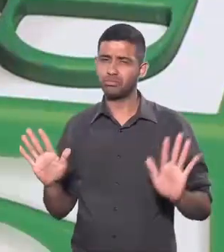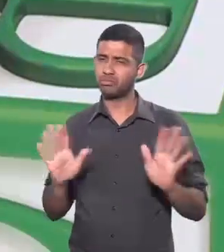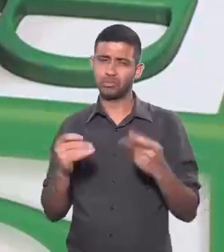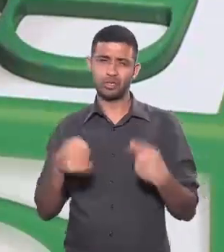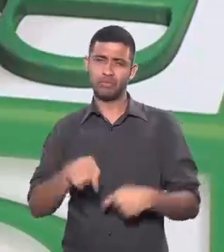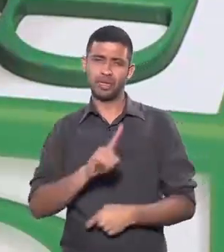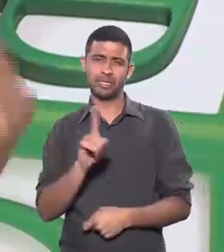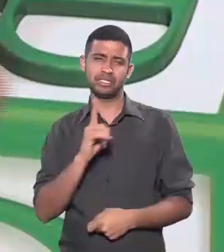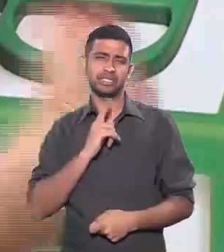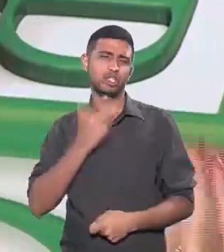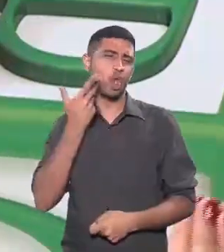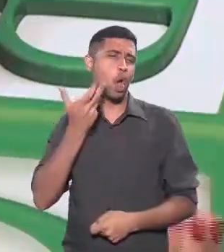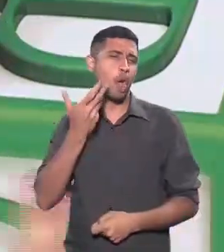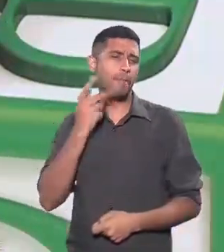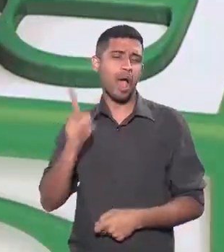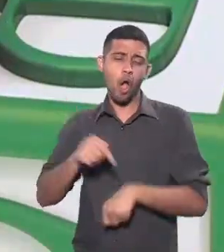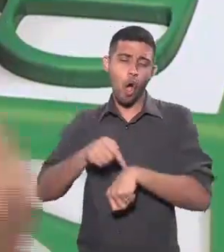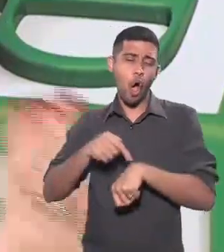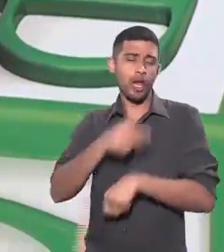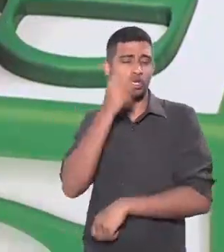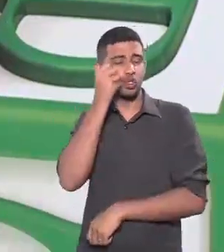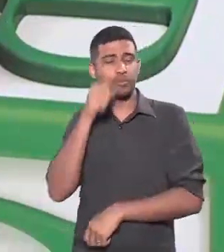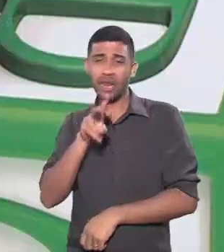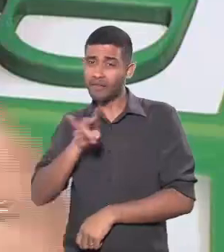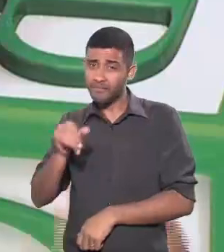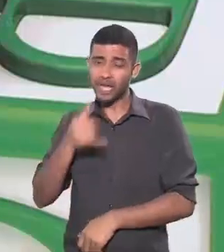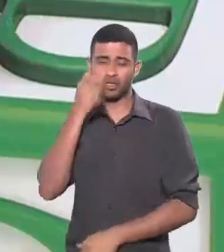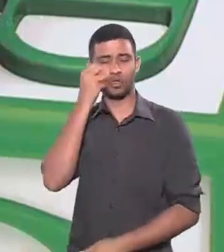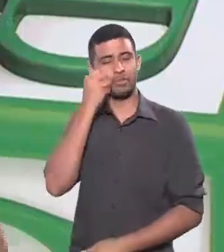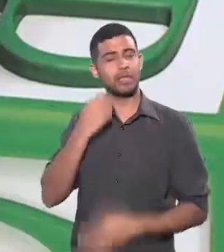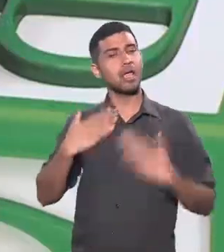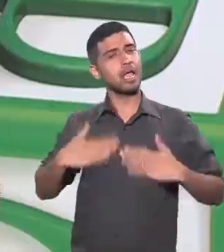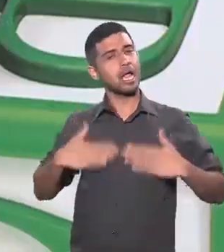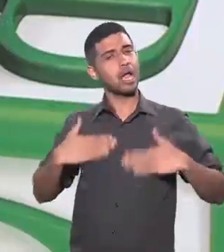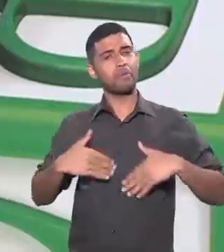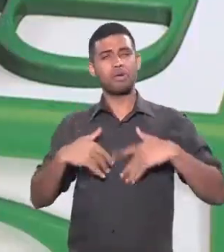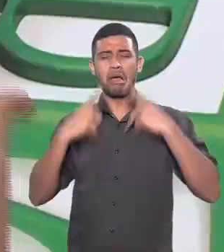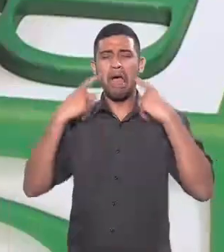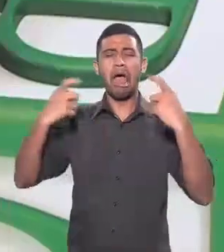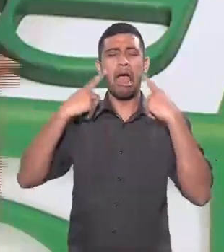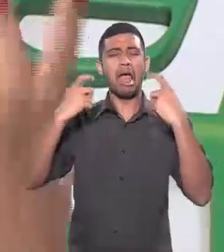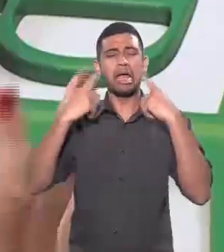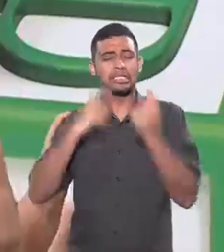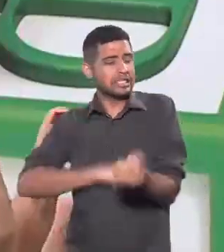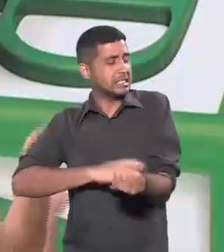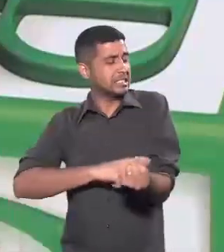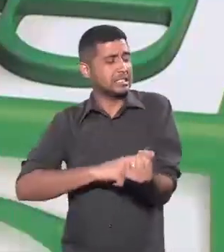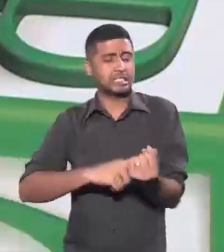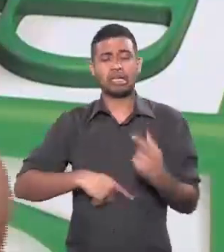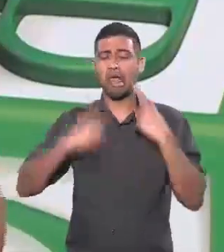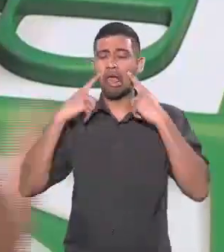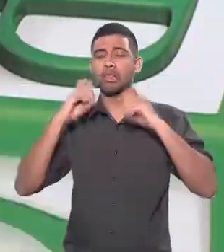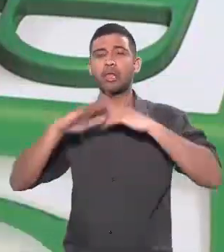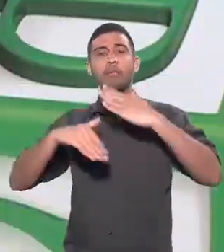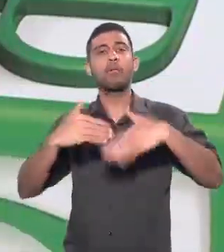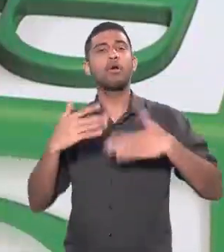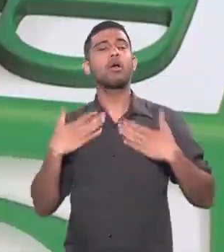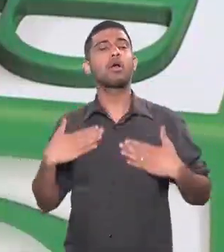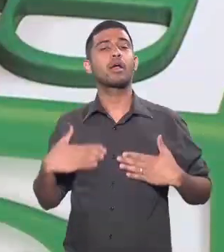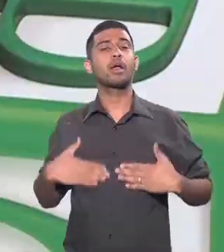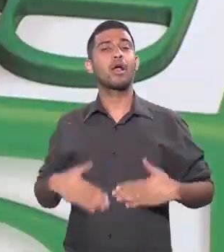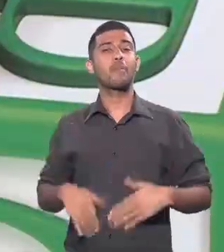Uma coisa é aquela sonolência natural, de que está na minha hora de dormir e eu vou dormir. Ela acalmou, ela chorou muito, ficou nervosa, acalmou